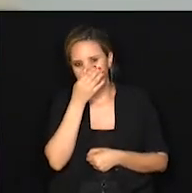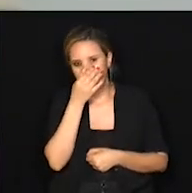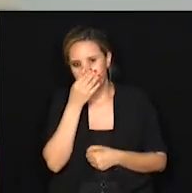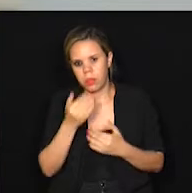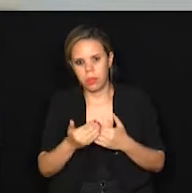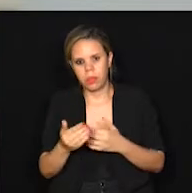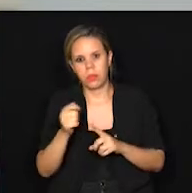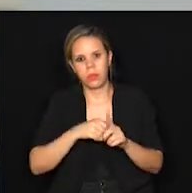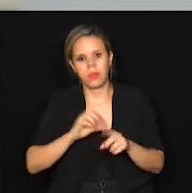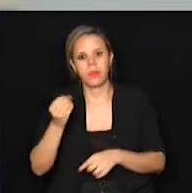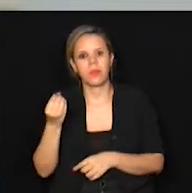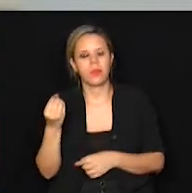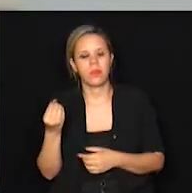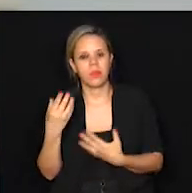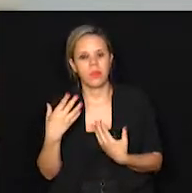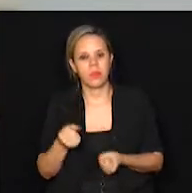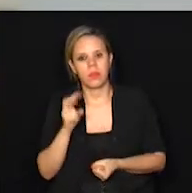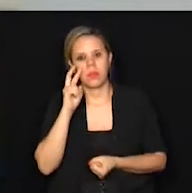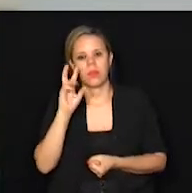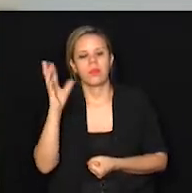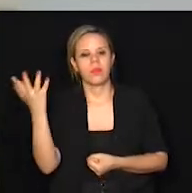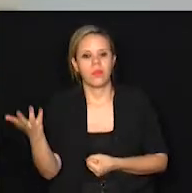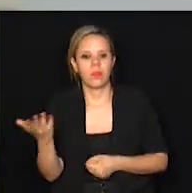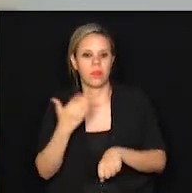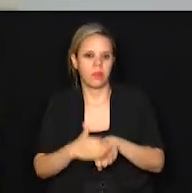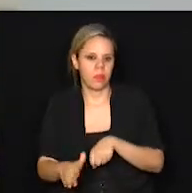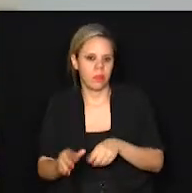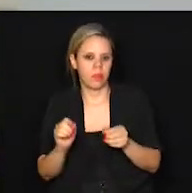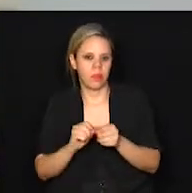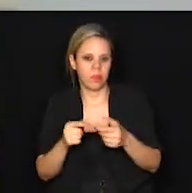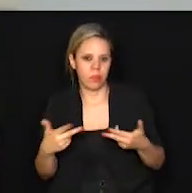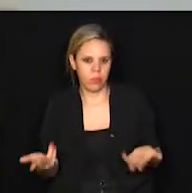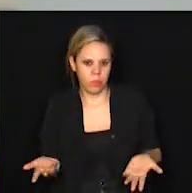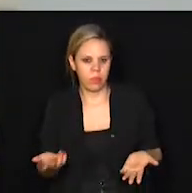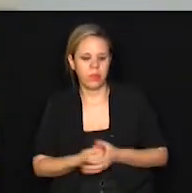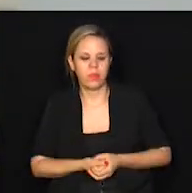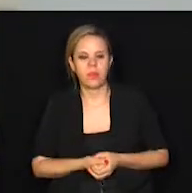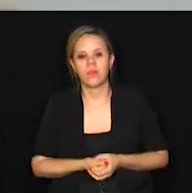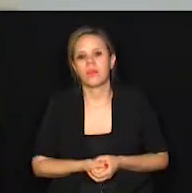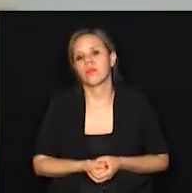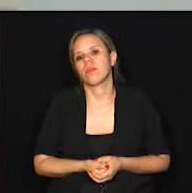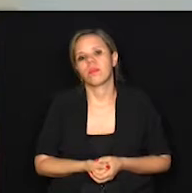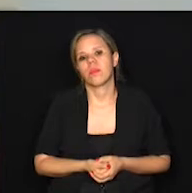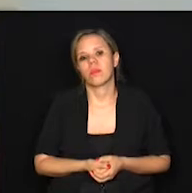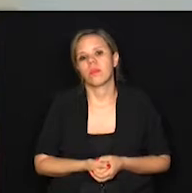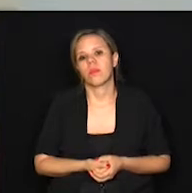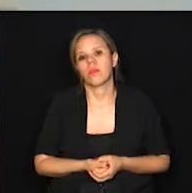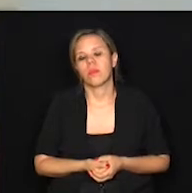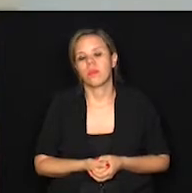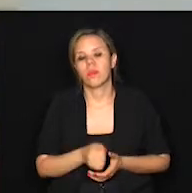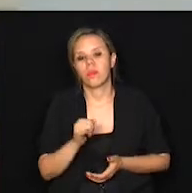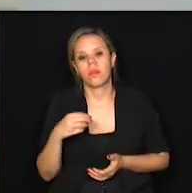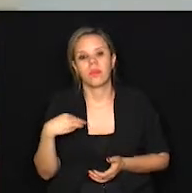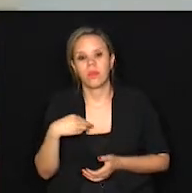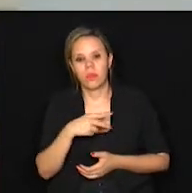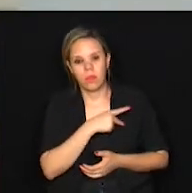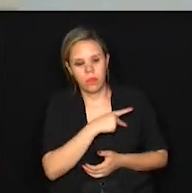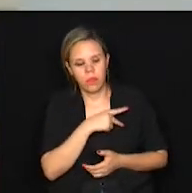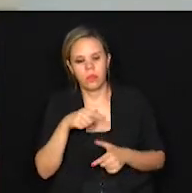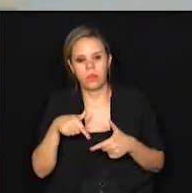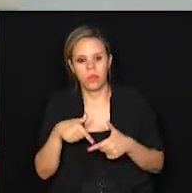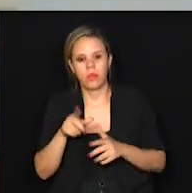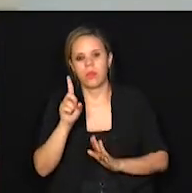para outubro, mas vamos ver como é que, na prática, essa situação vai acontecer, né? E como missão do Ministério Público do Trabalho, a defesa